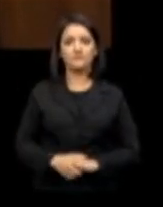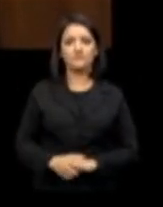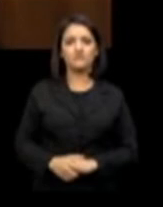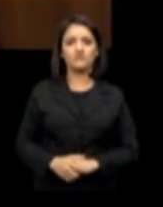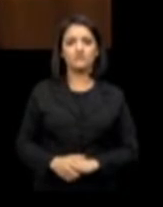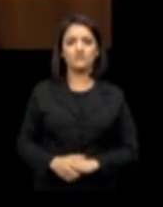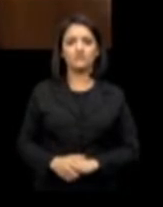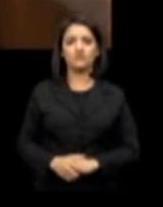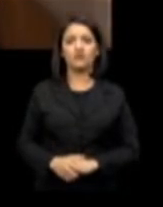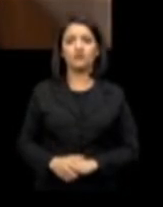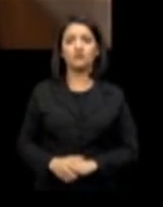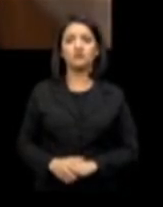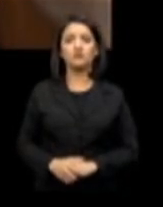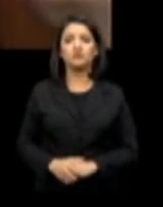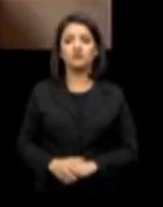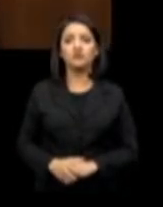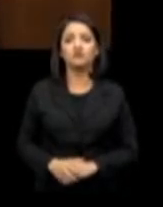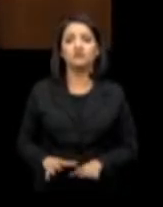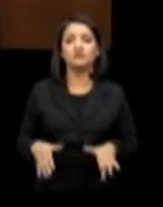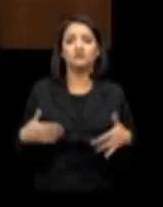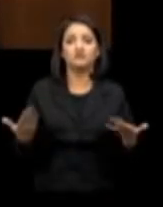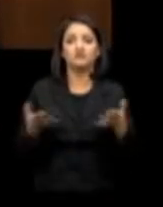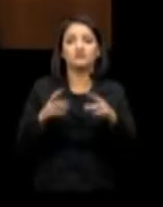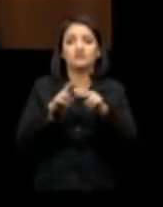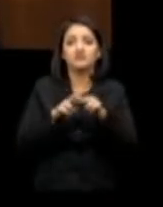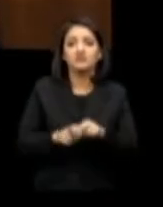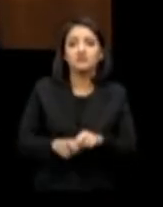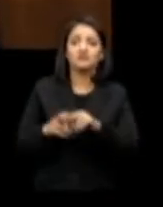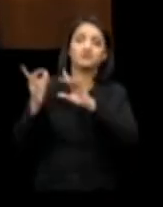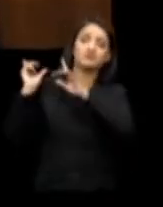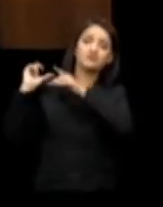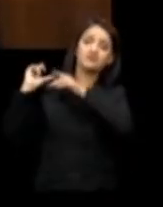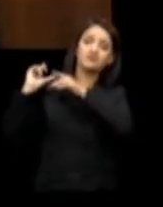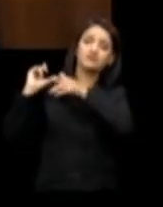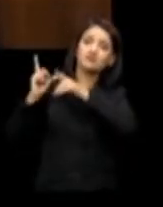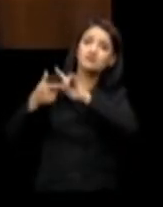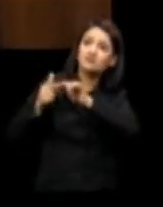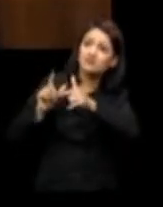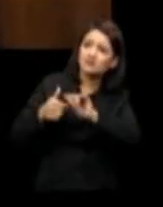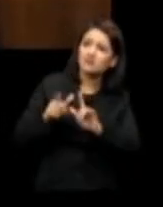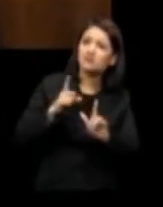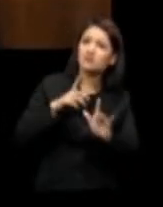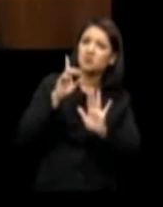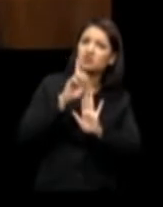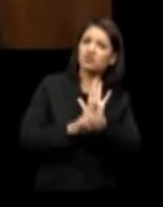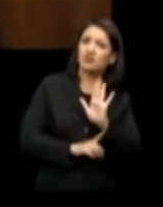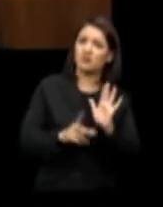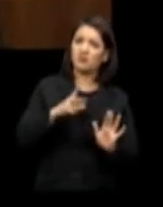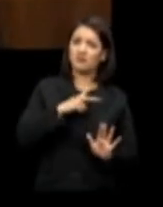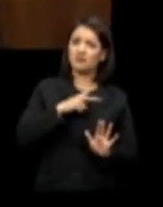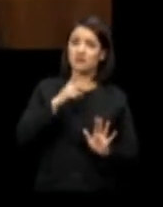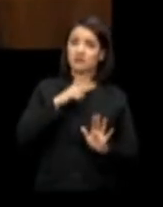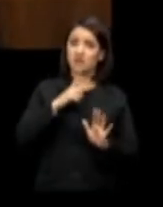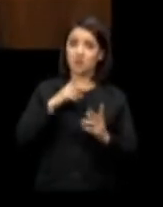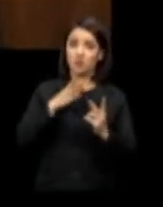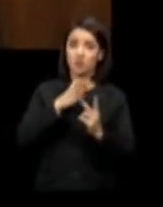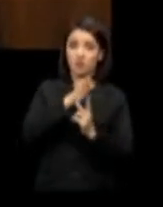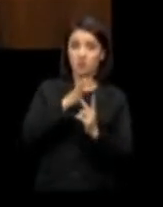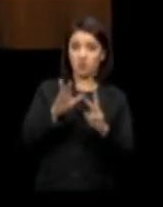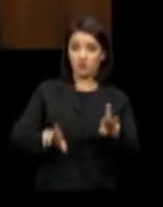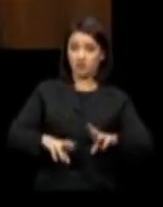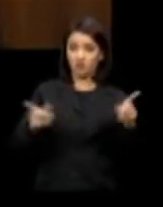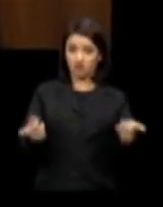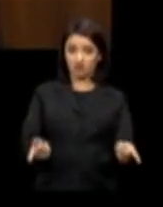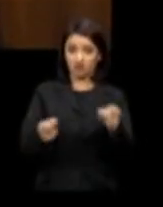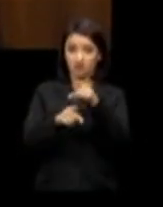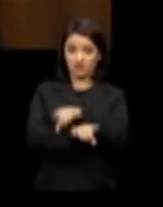propriedade. Nessa concepção tradicional, o direito à privacidade pressupunha uma dicotomia entre as esferas pública e